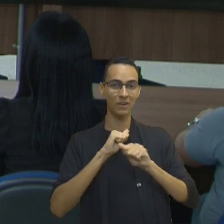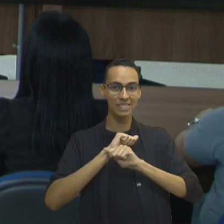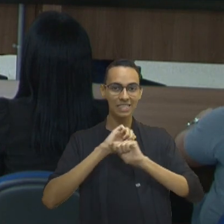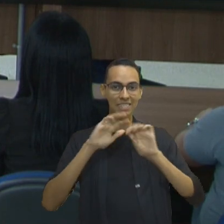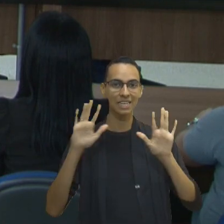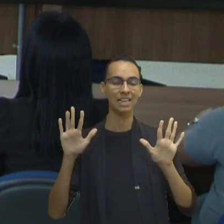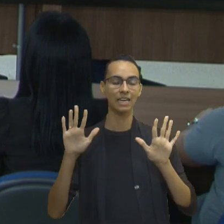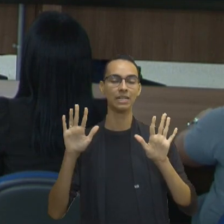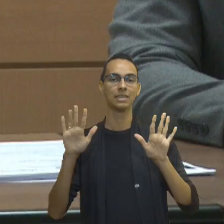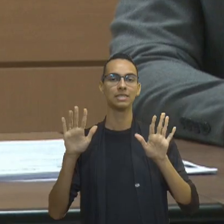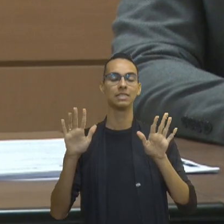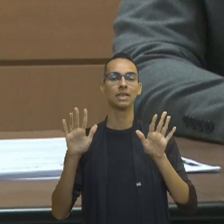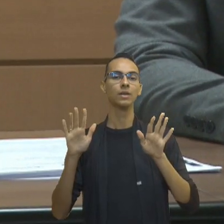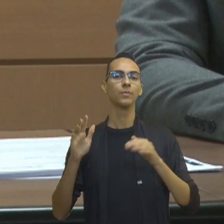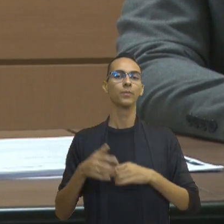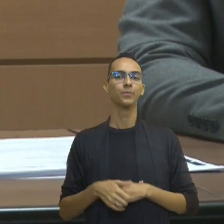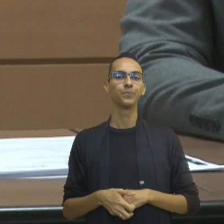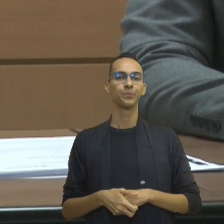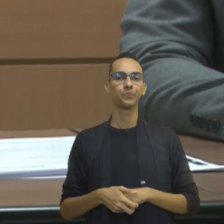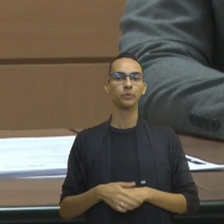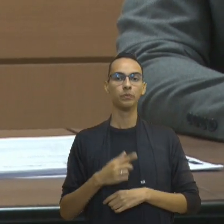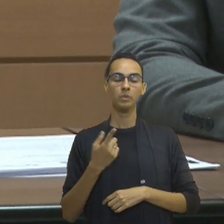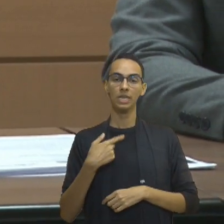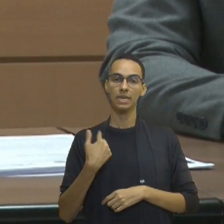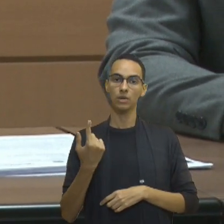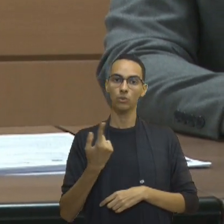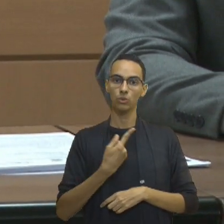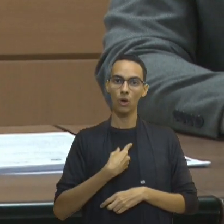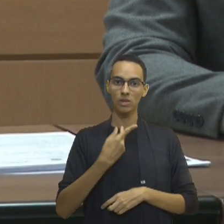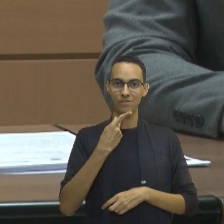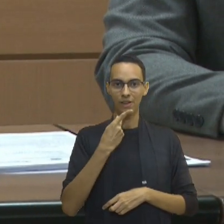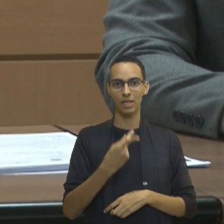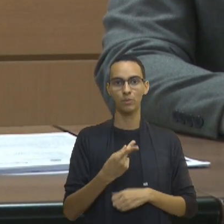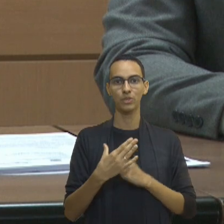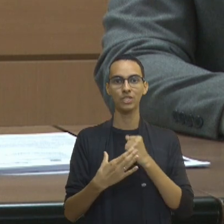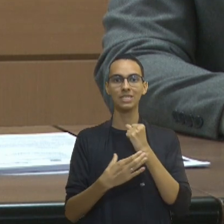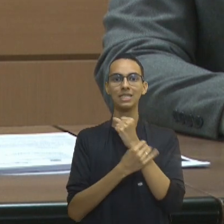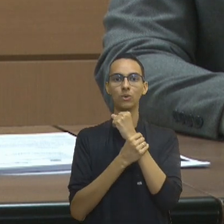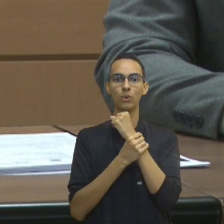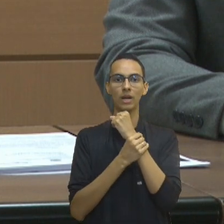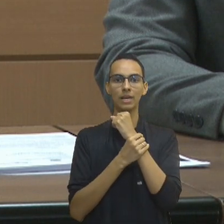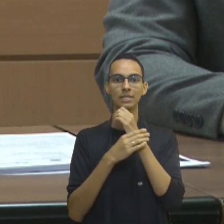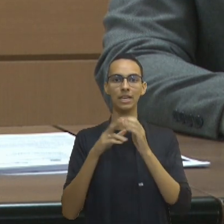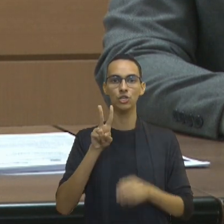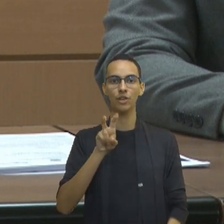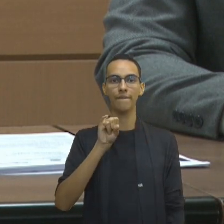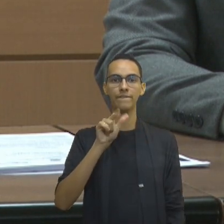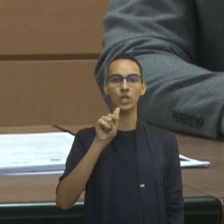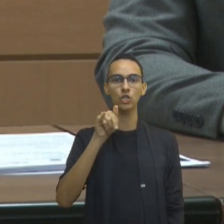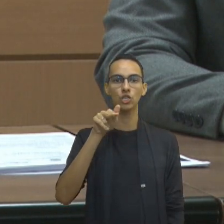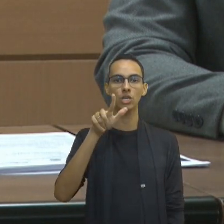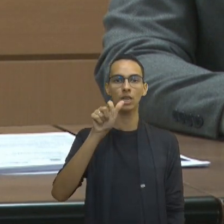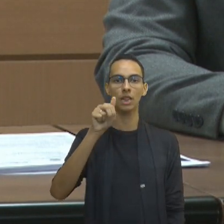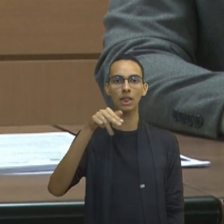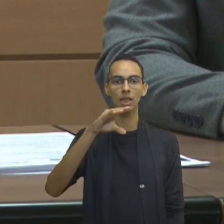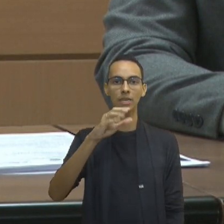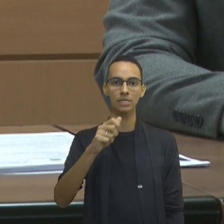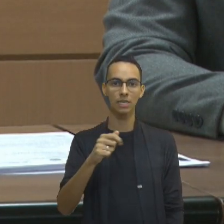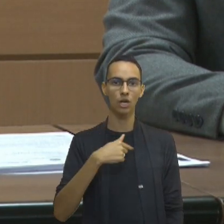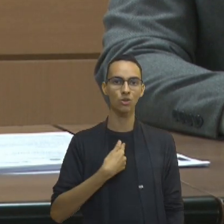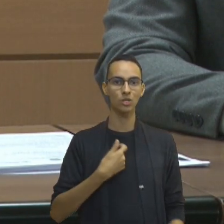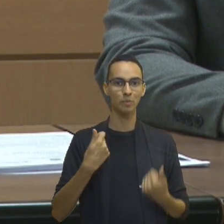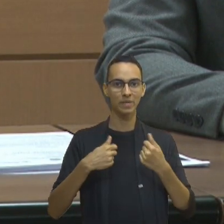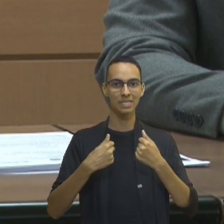esclarecermos que, quando se fala de segurança e de vigilância, nós temos que ter